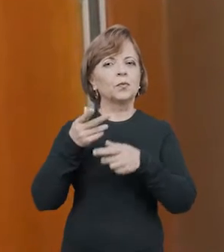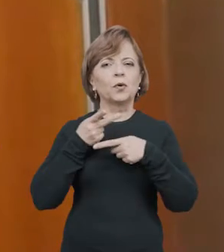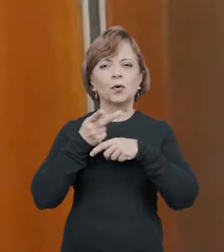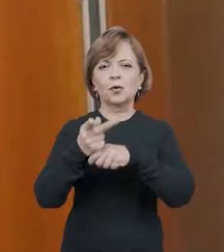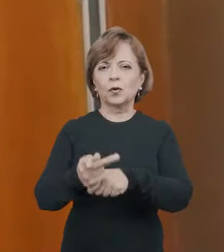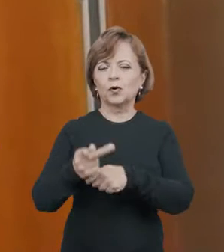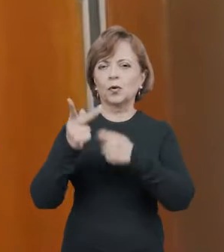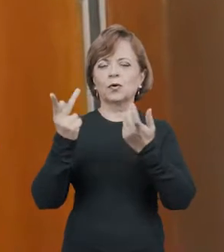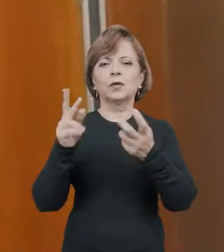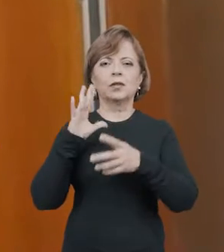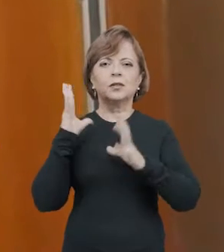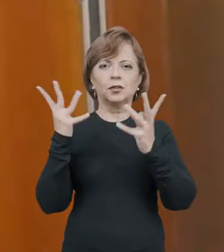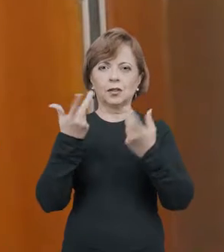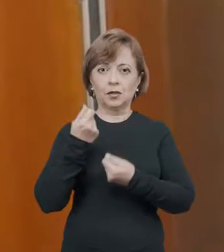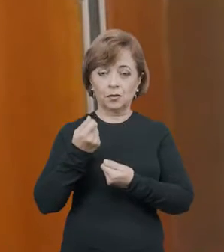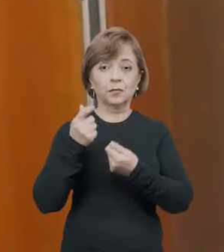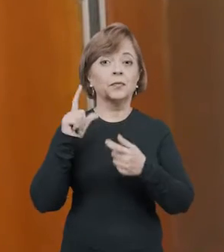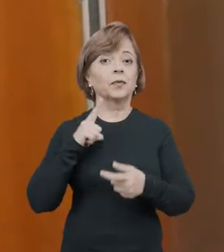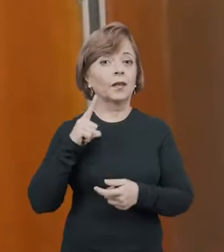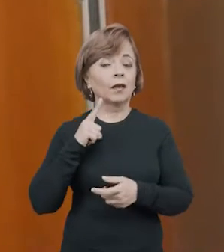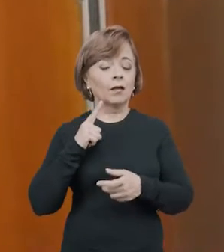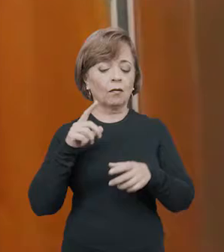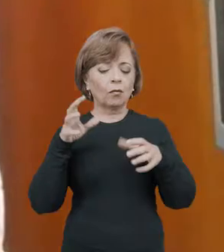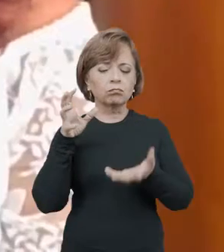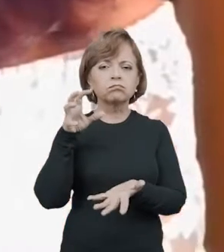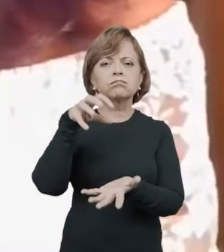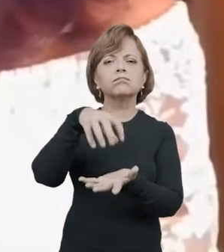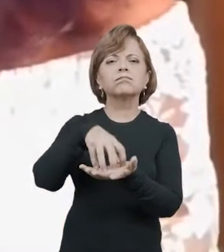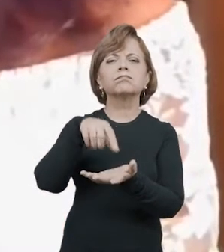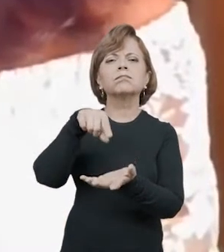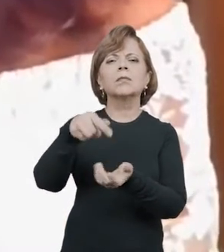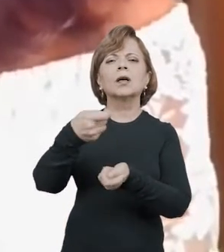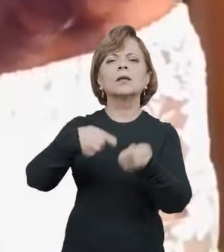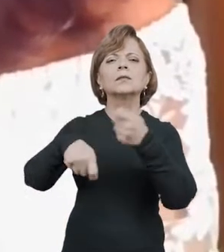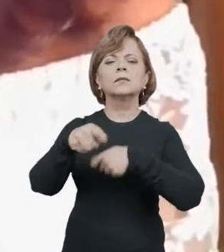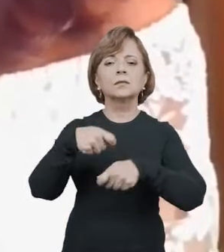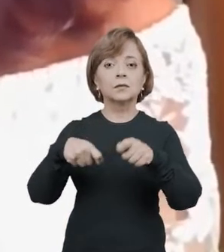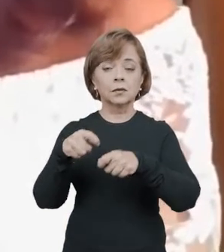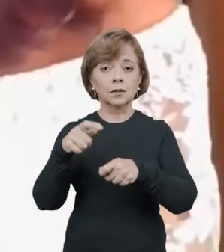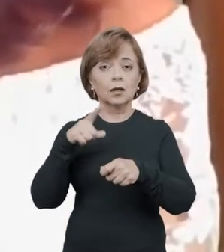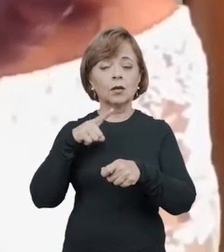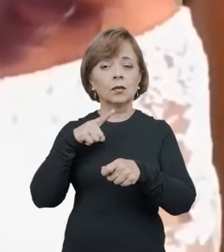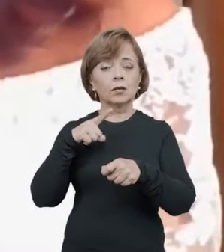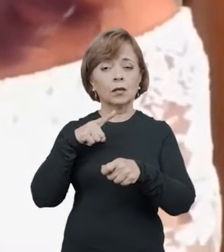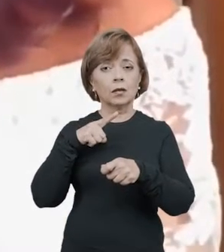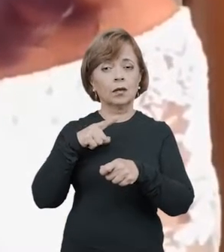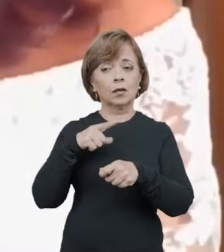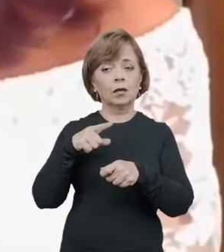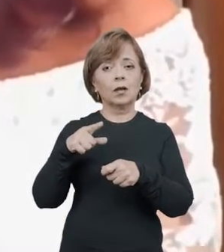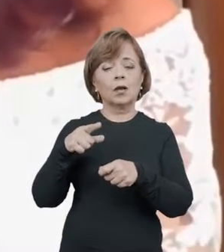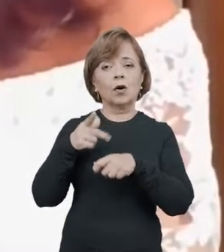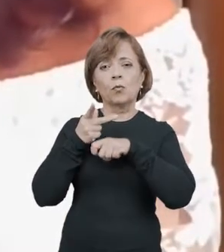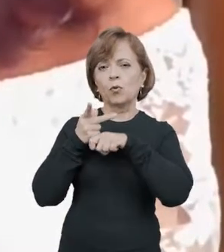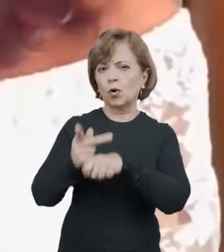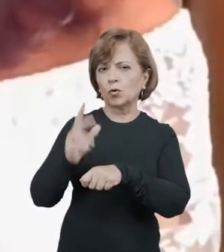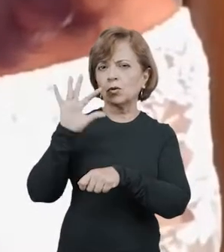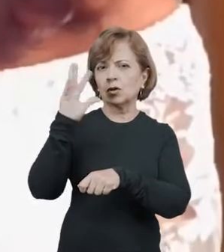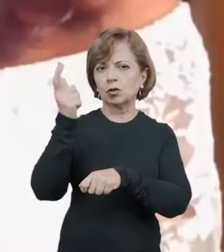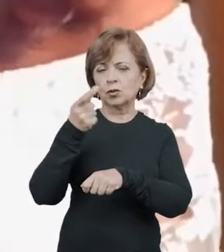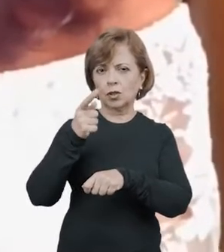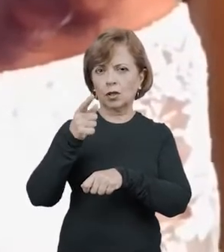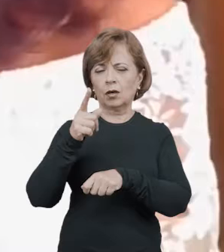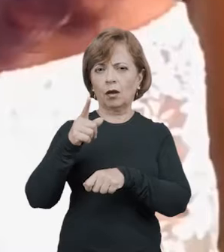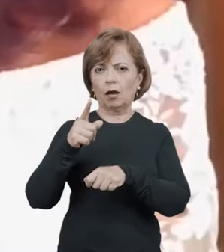Justiça de Assuntos Cíveis e Institucionais é um órgão da administração que atua por delegação do Procurador-Geral de Justiça,